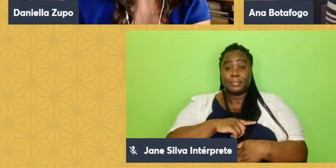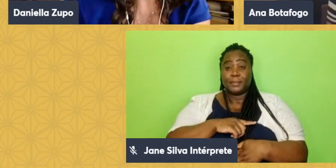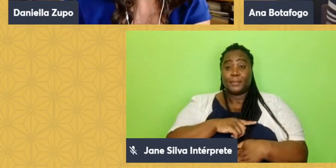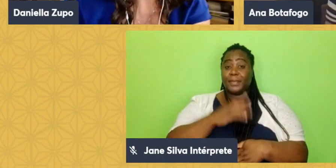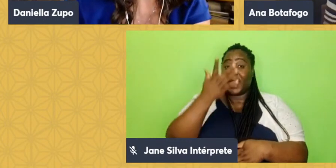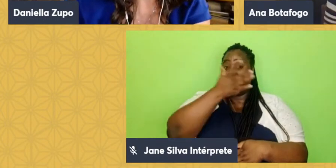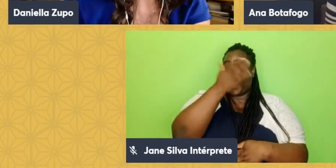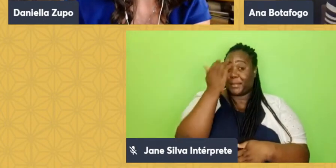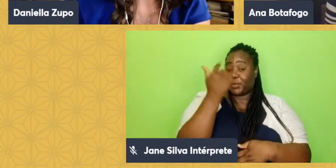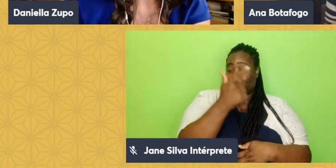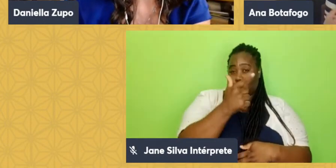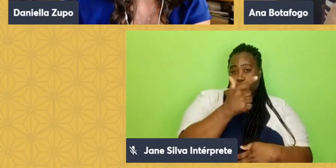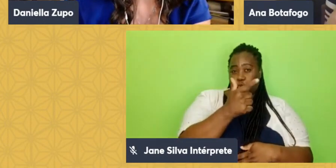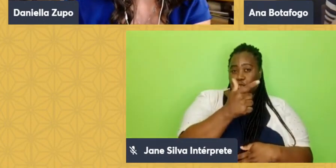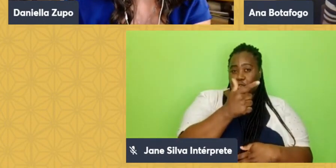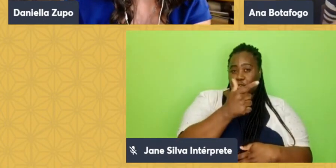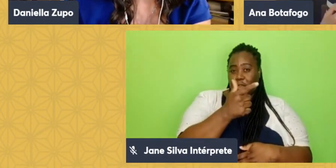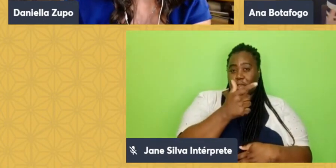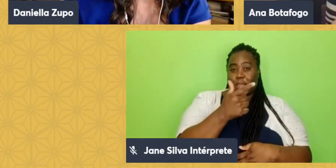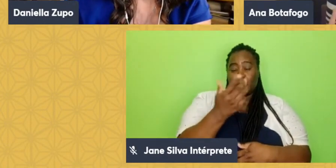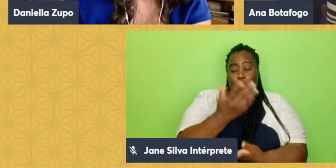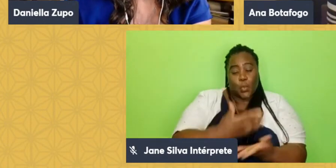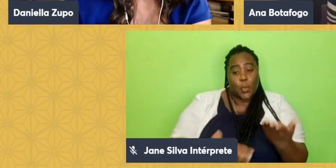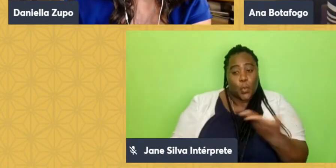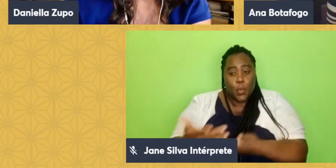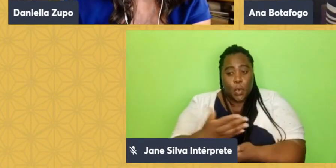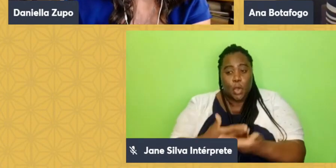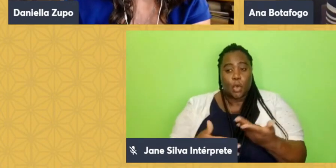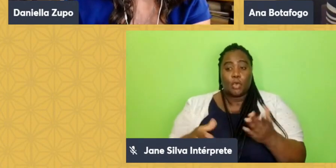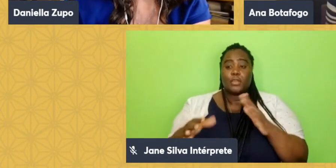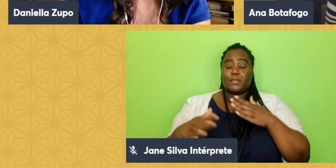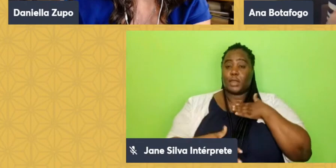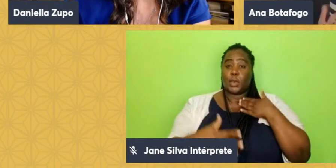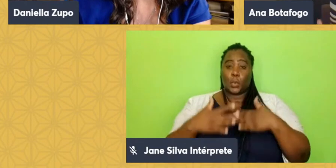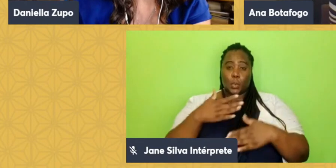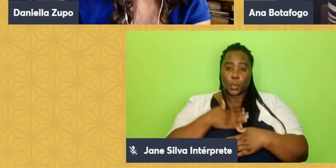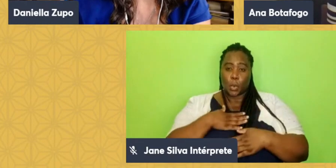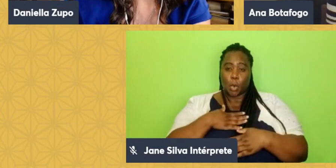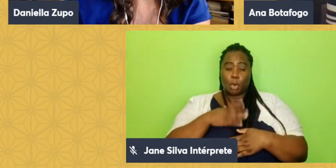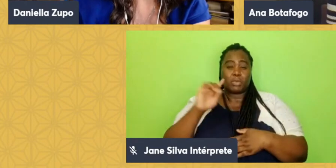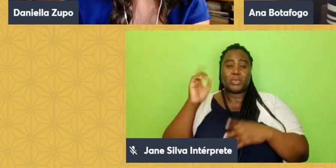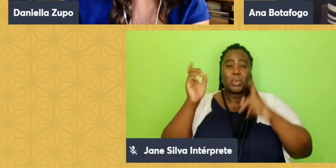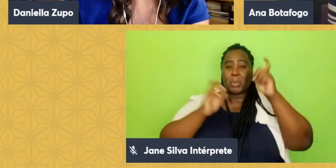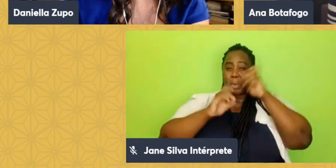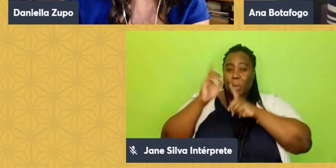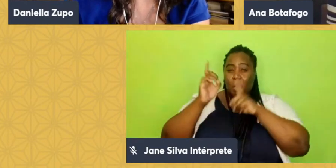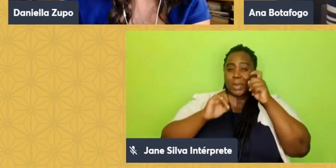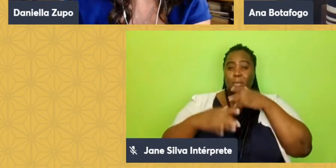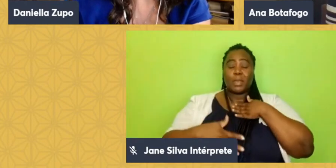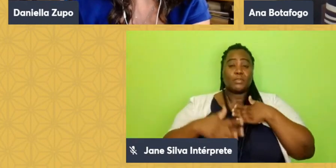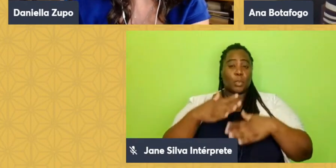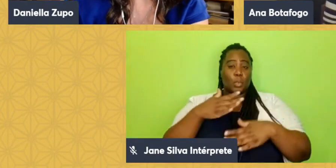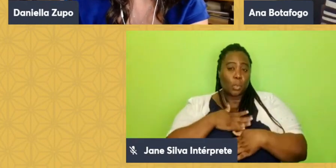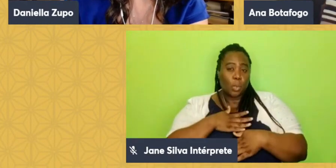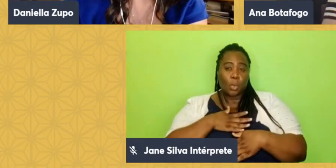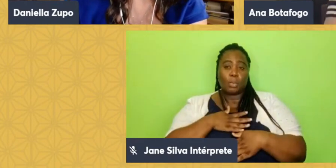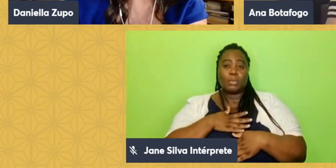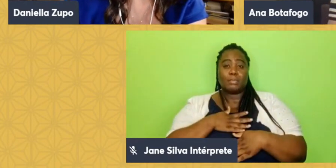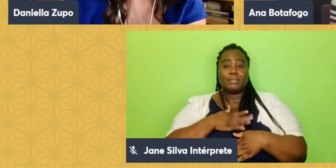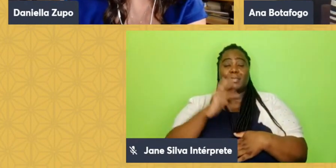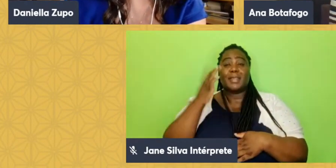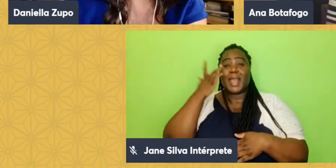que não tinham que não conviviam com seus próprios corpos não se preocupavam com os seus próprios corpos